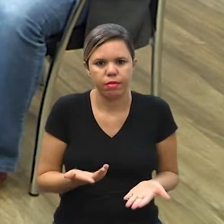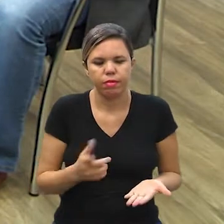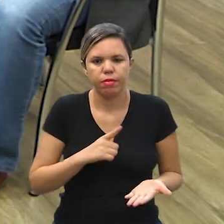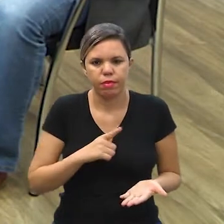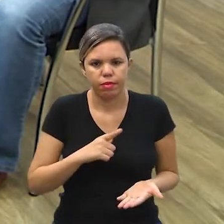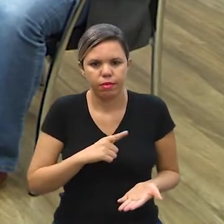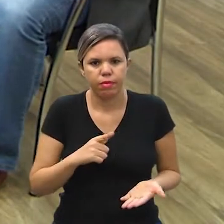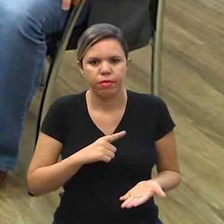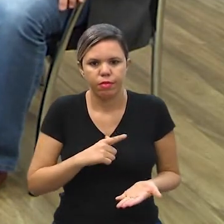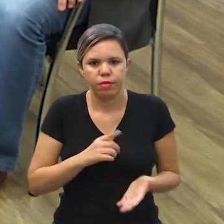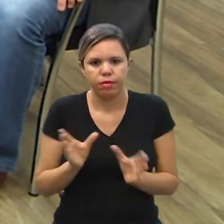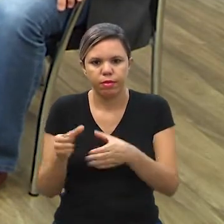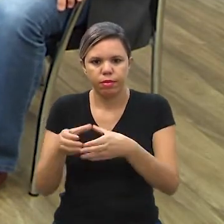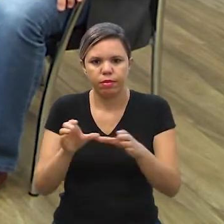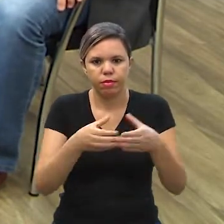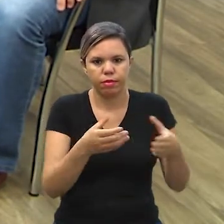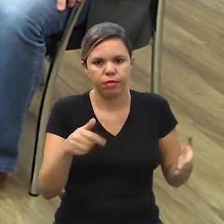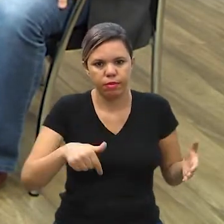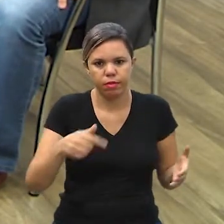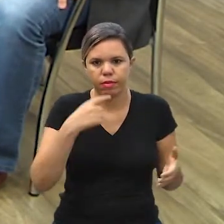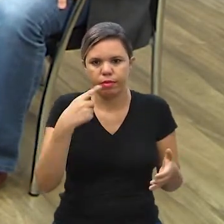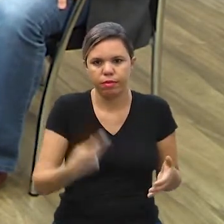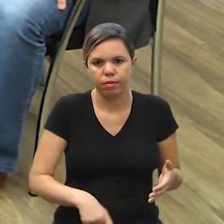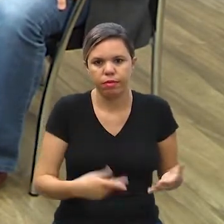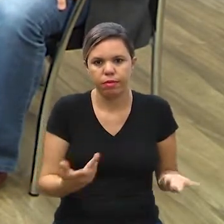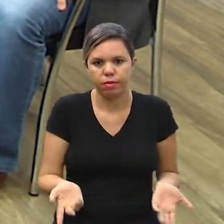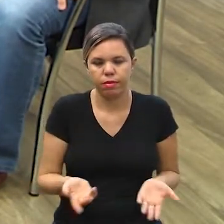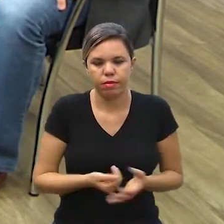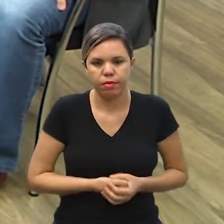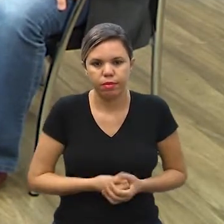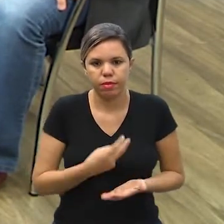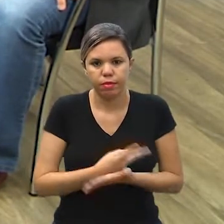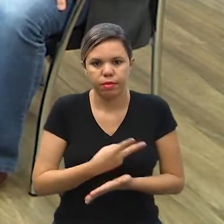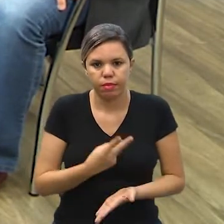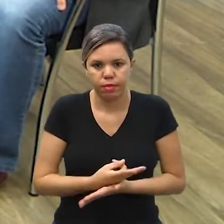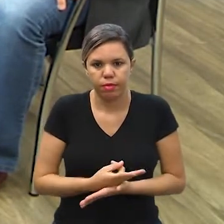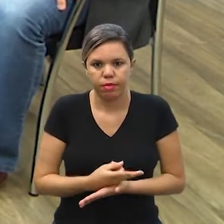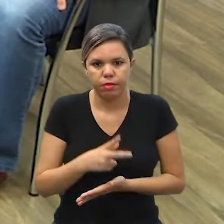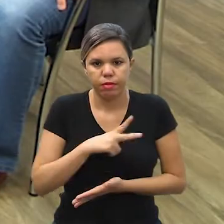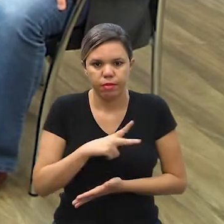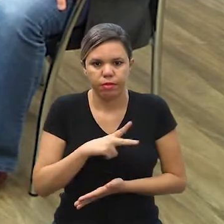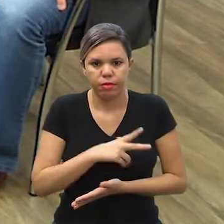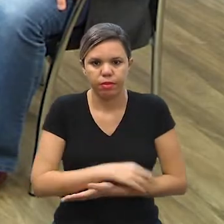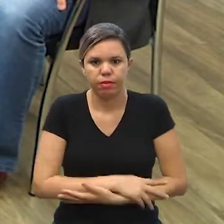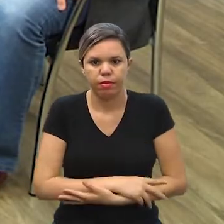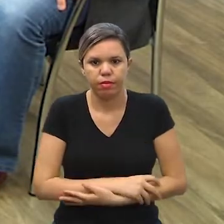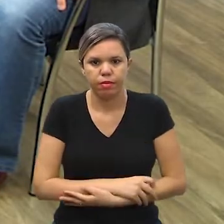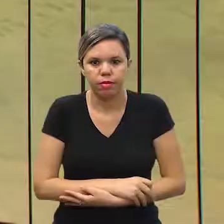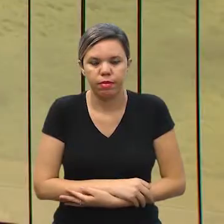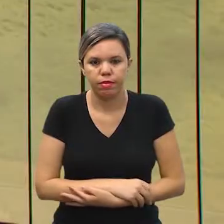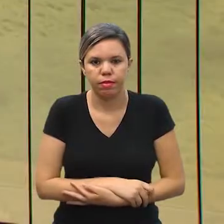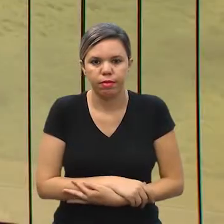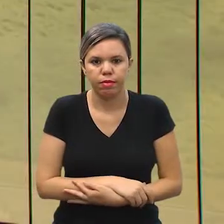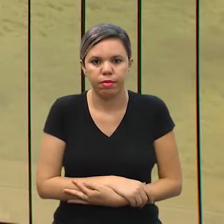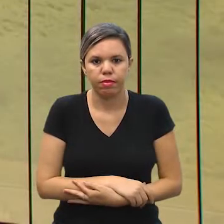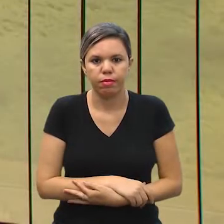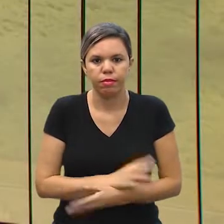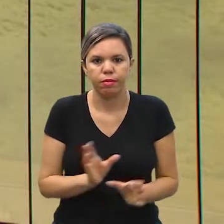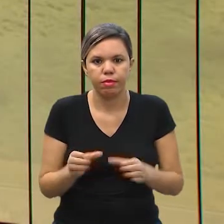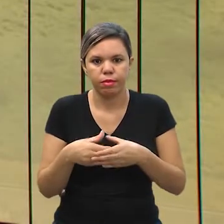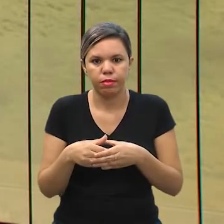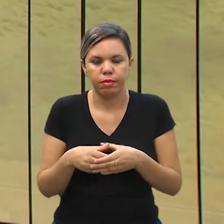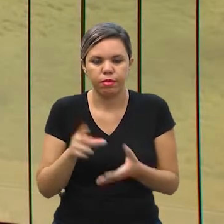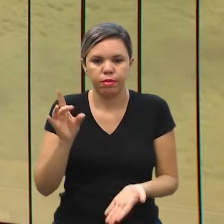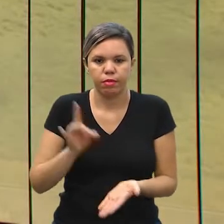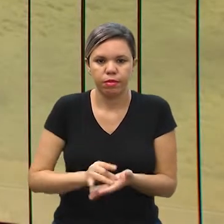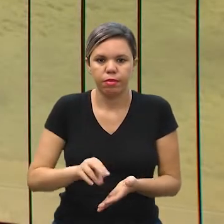e tem julgada em alguns times veteranos aqui de campinas né É mesmo né em particular é no